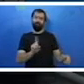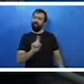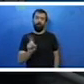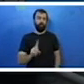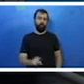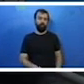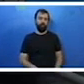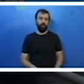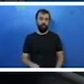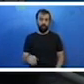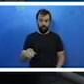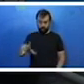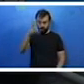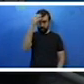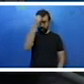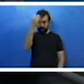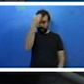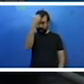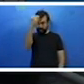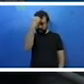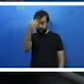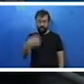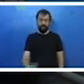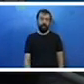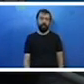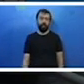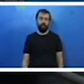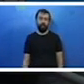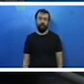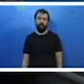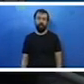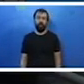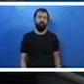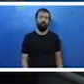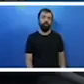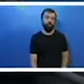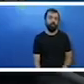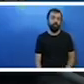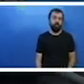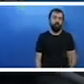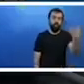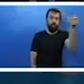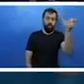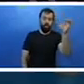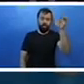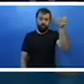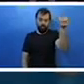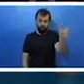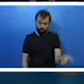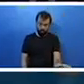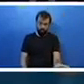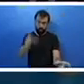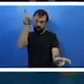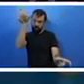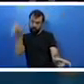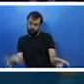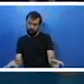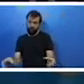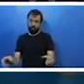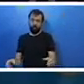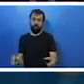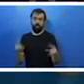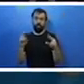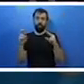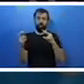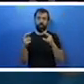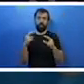Colocar isso no HDzinho de vocês? Então, vamos lá. Vamos relacionar as colunas. Desse lado, eu tenho algumas